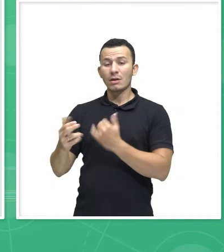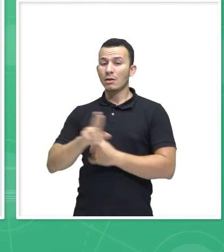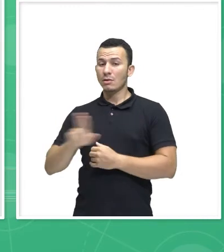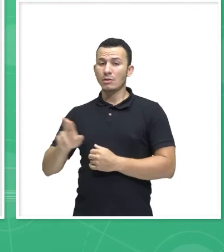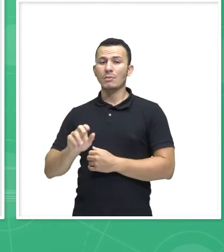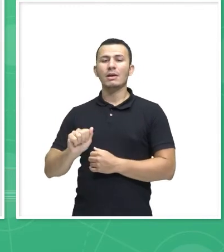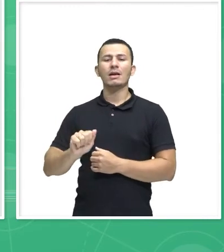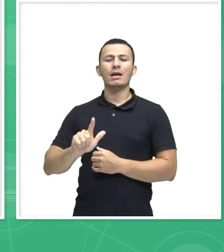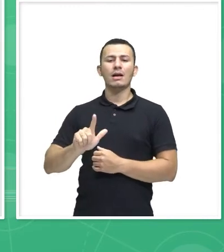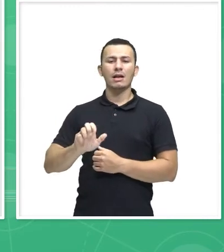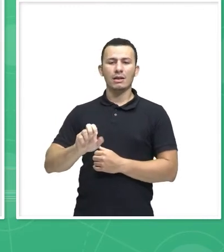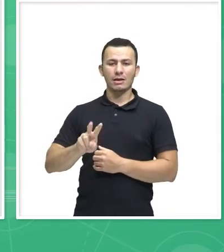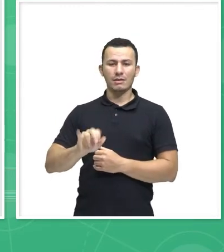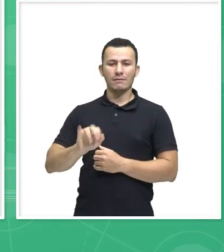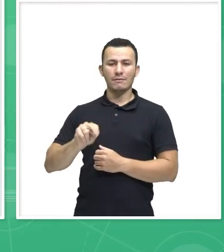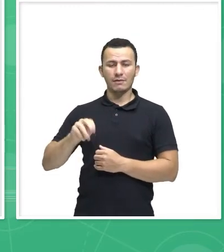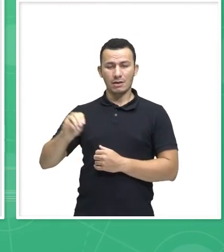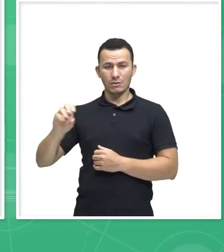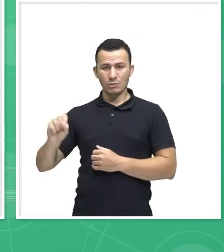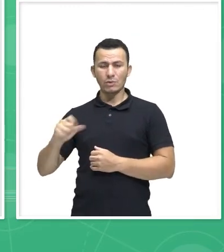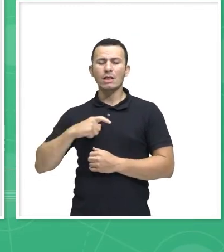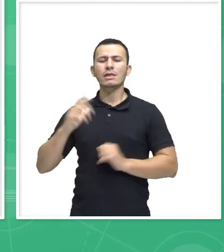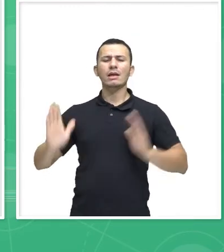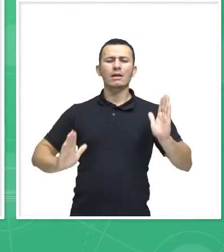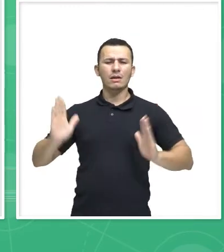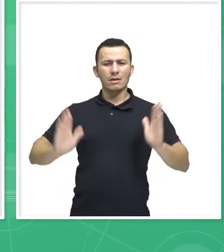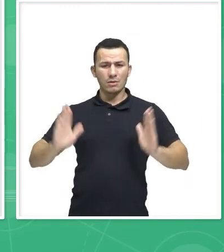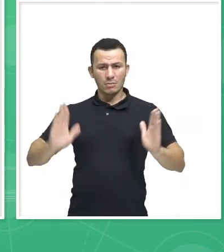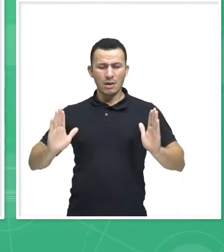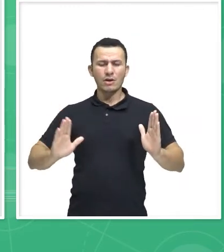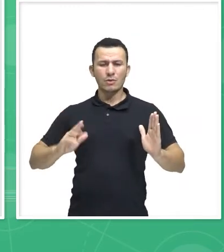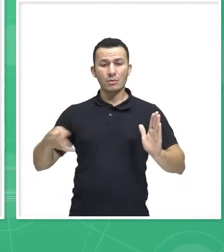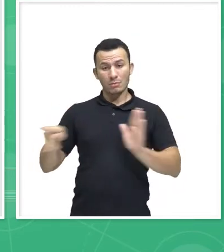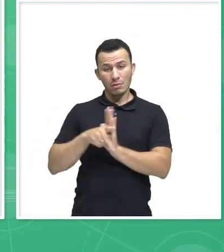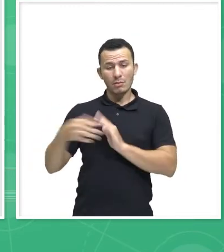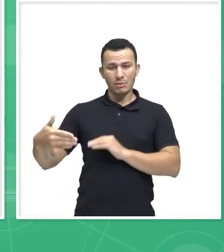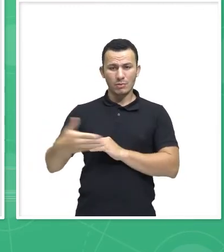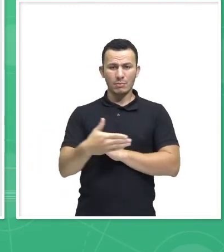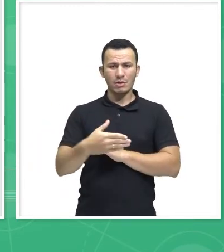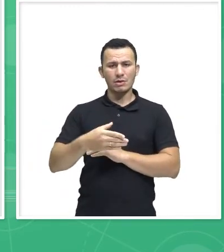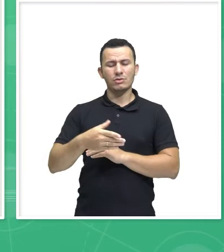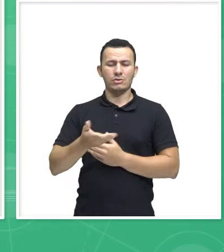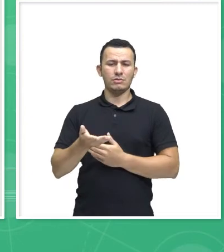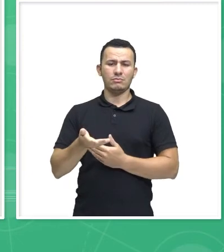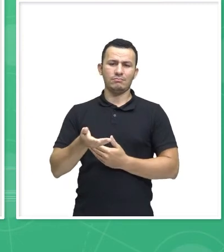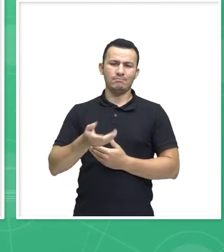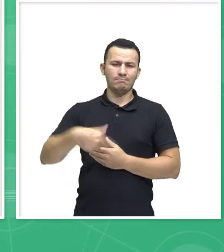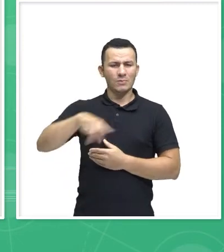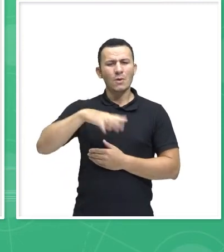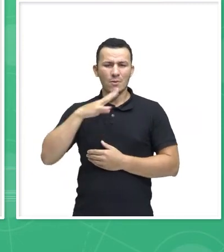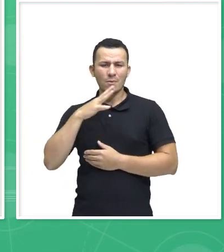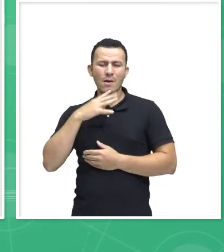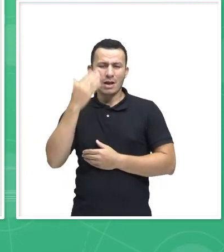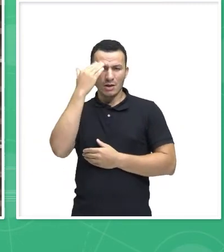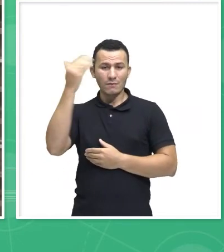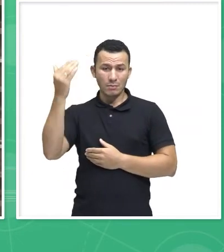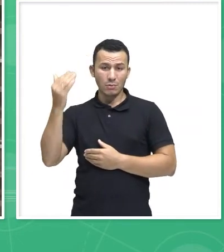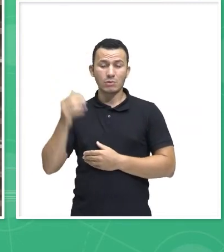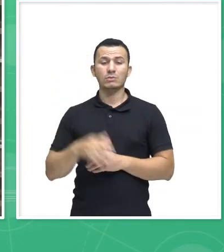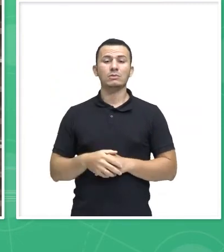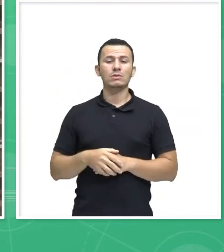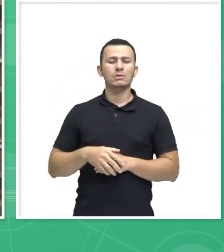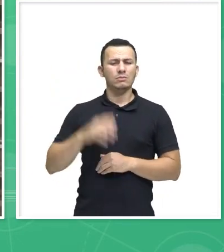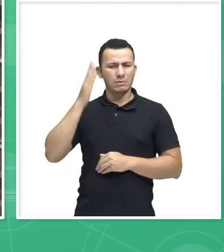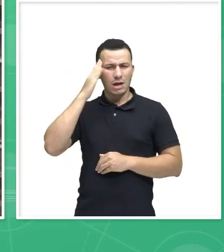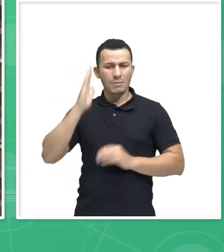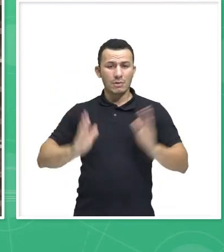chamados de Alevinos e acontece um período ali no para os peixes né que a gente também é conhece bastante que